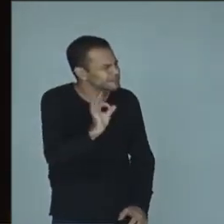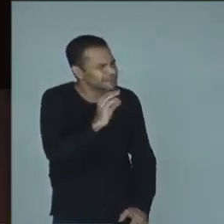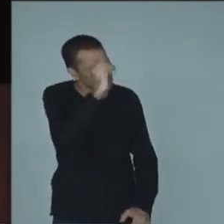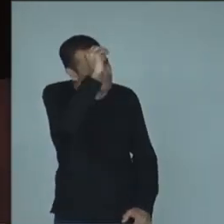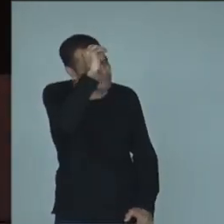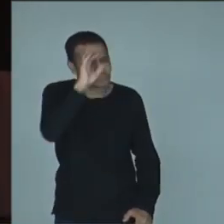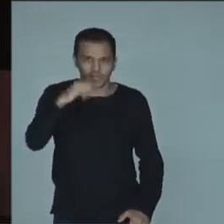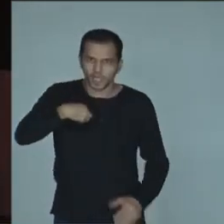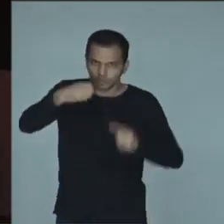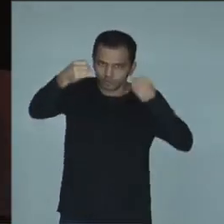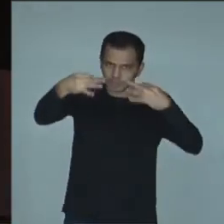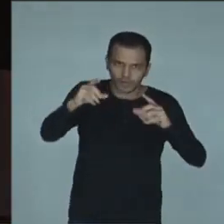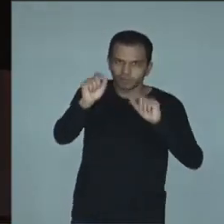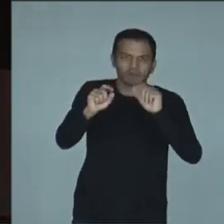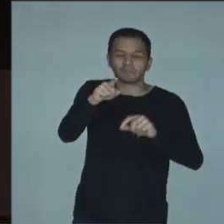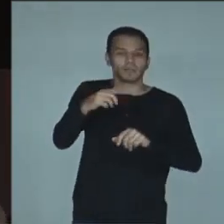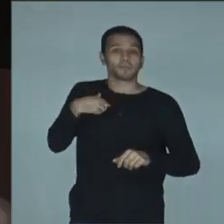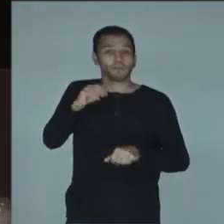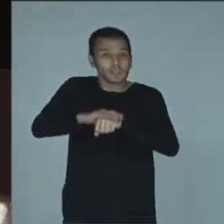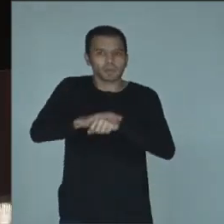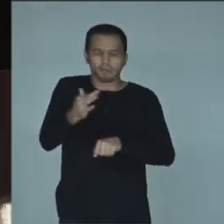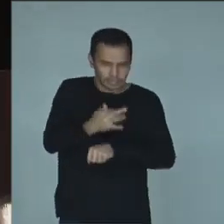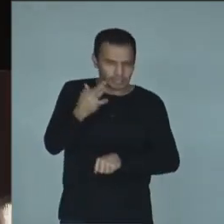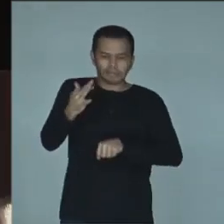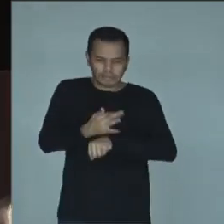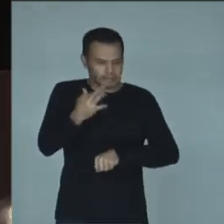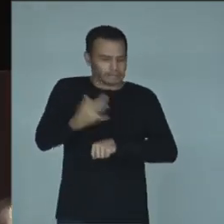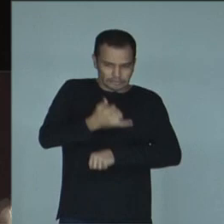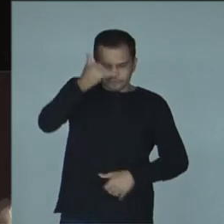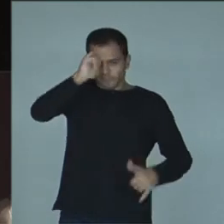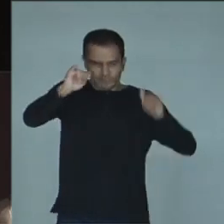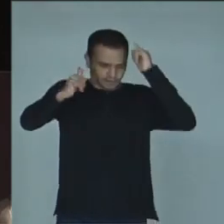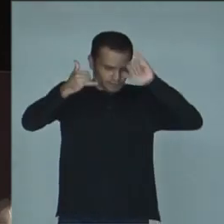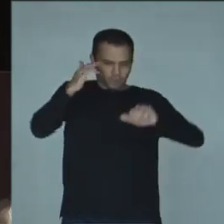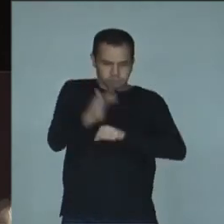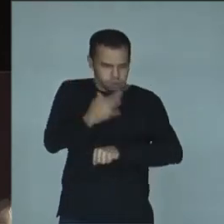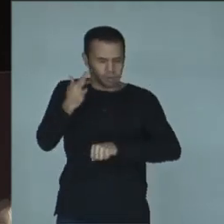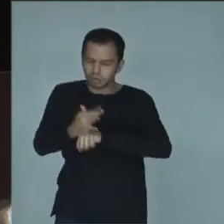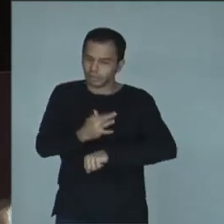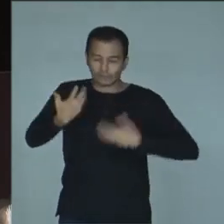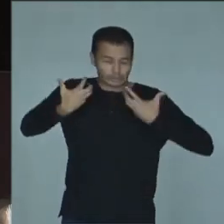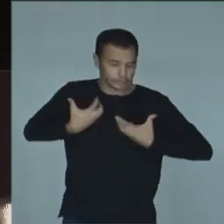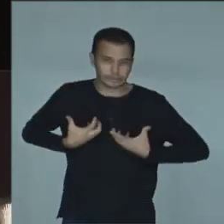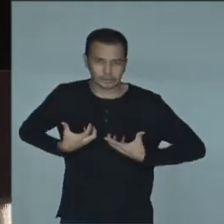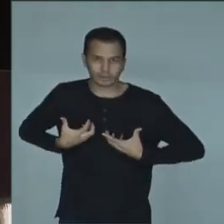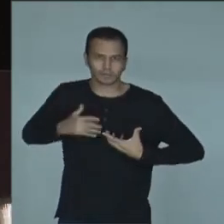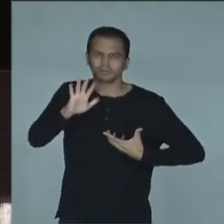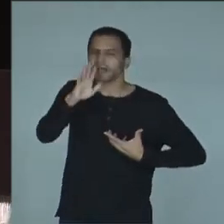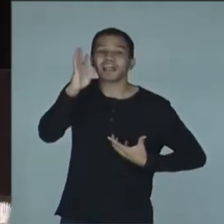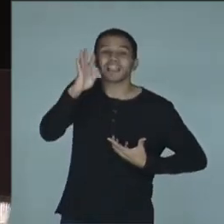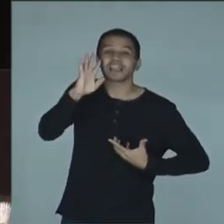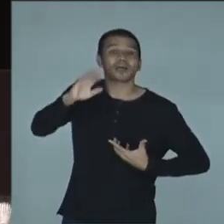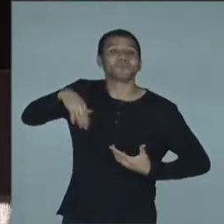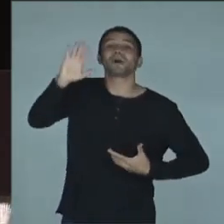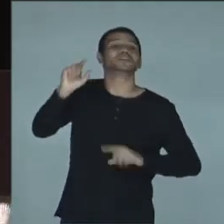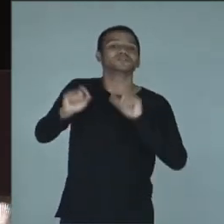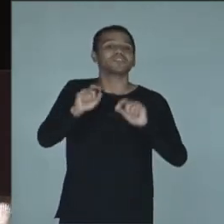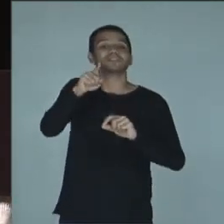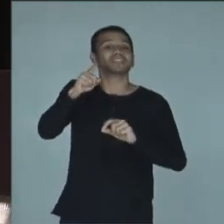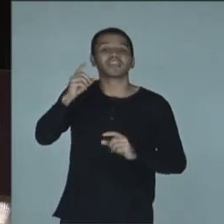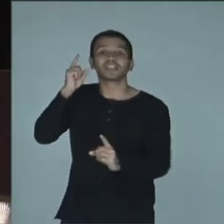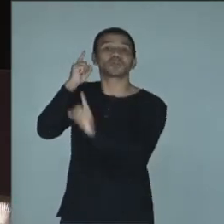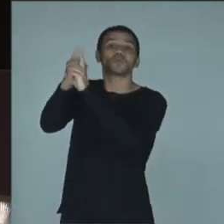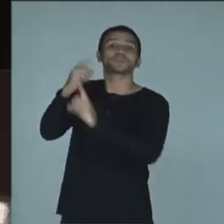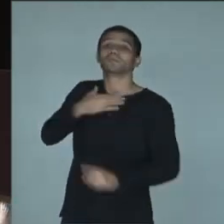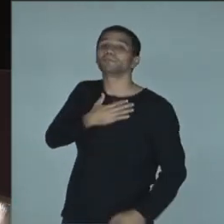ao invés de ficar aqui lutando contra o pecado tentando vencer muito mais maneiro que isso é você descobrir